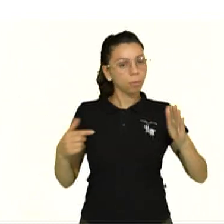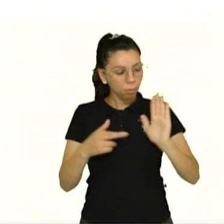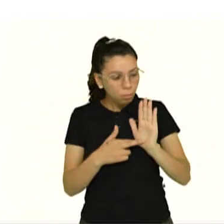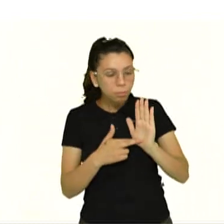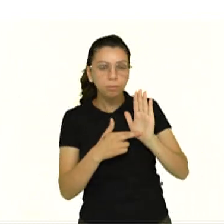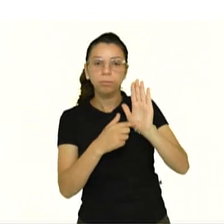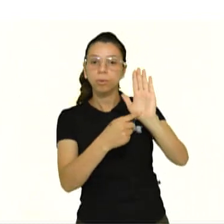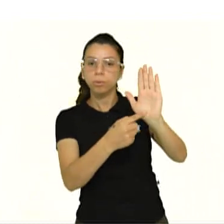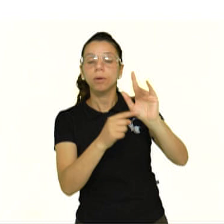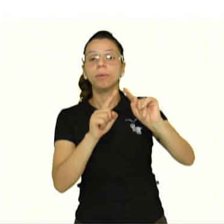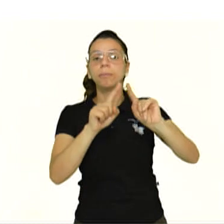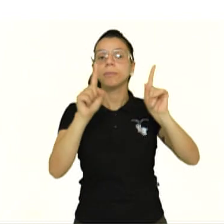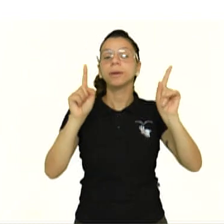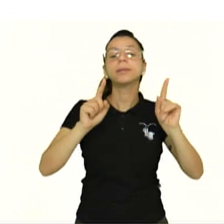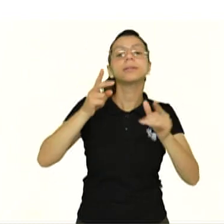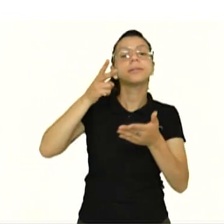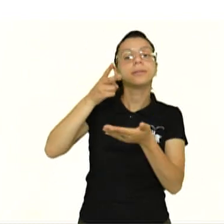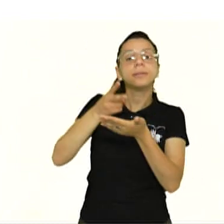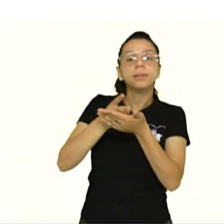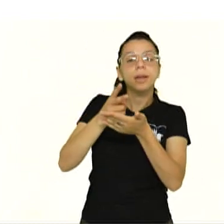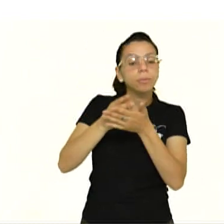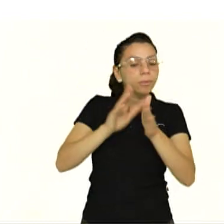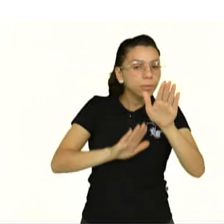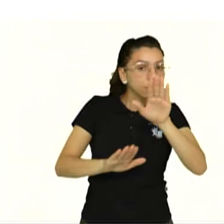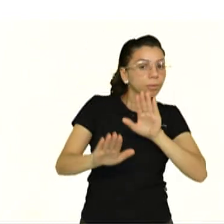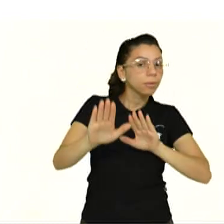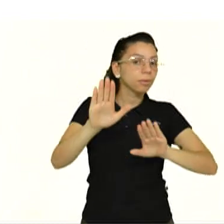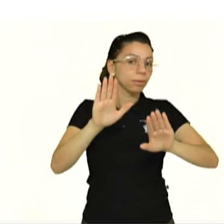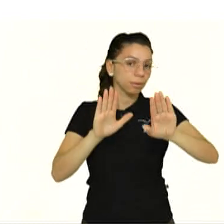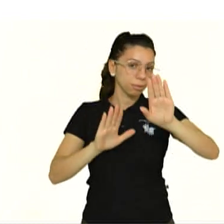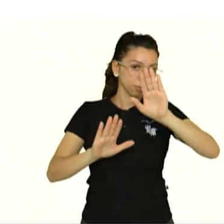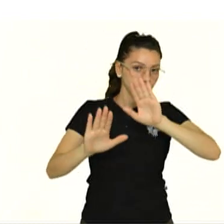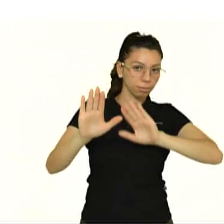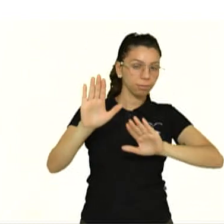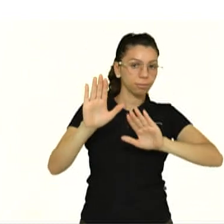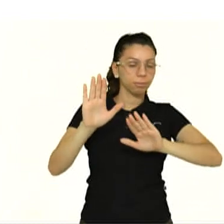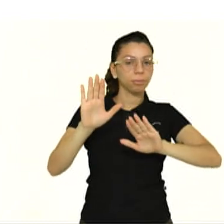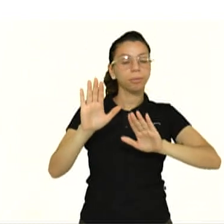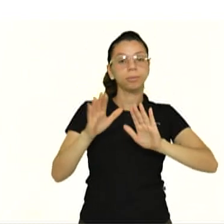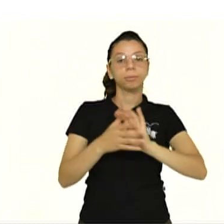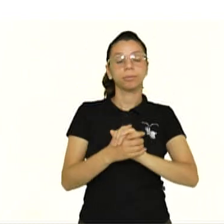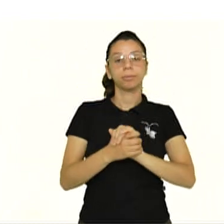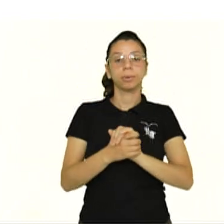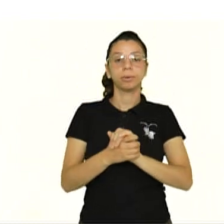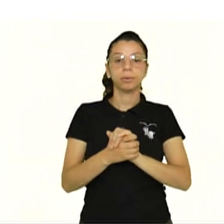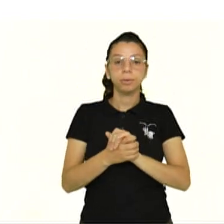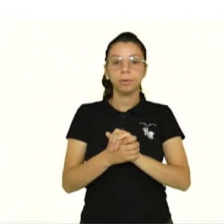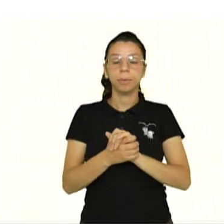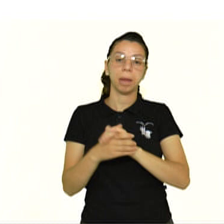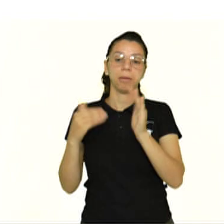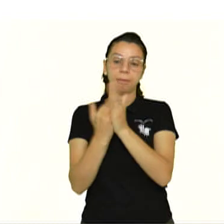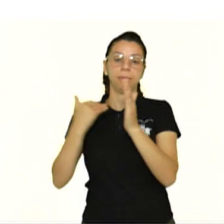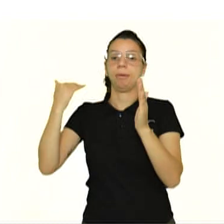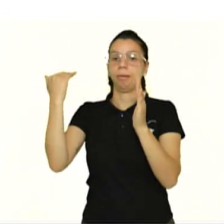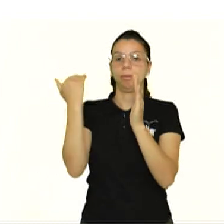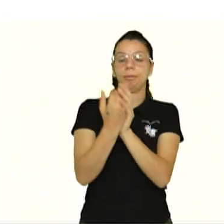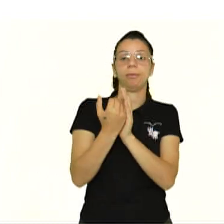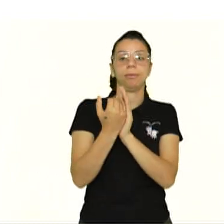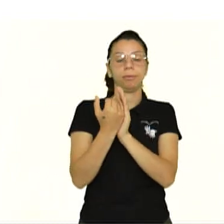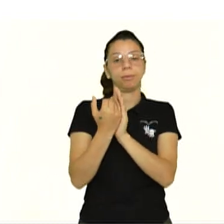mostrado, mas sempre com aquele cuidado. Aquele cuidado para não chegar na excitação